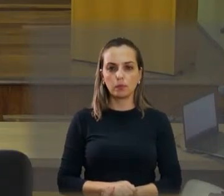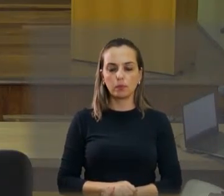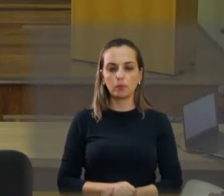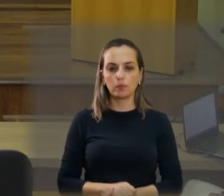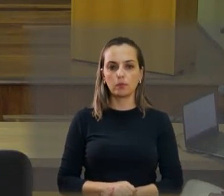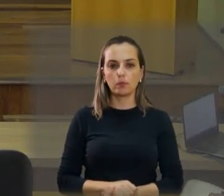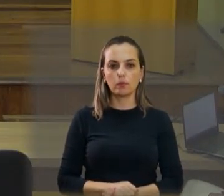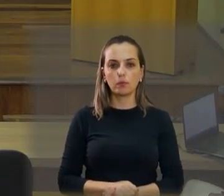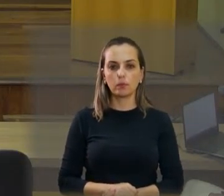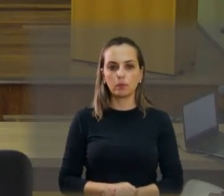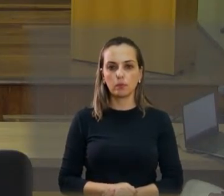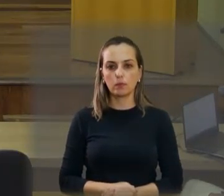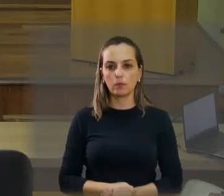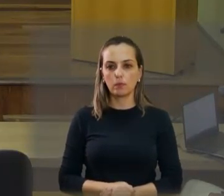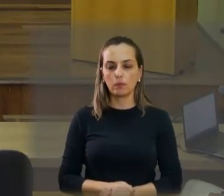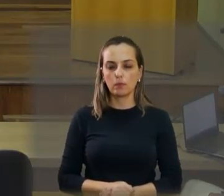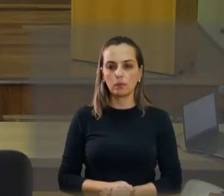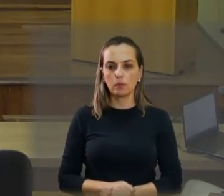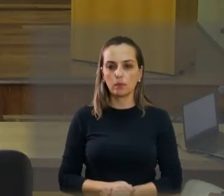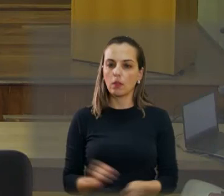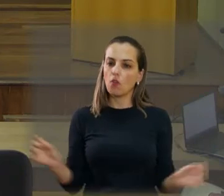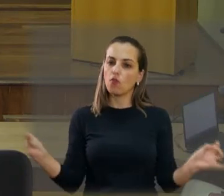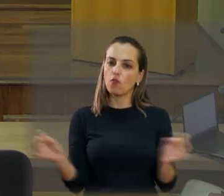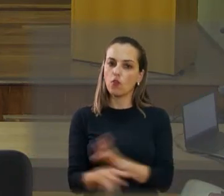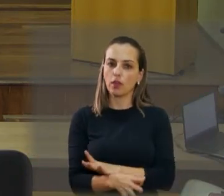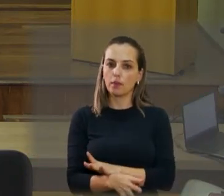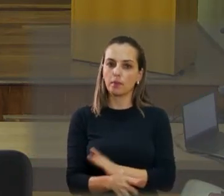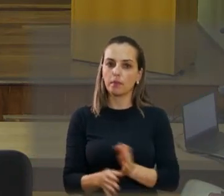Acabaram as perguntas. Acabaram?